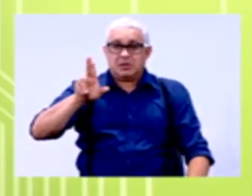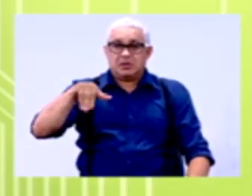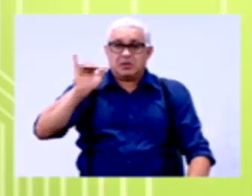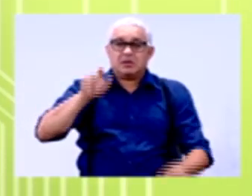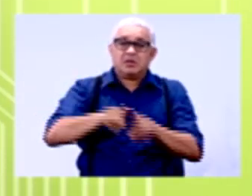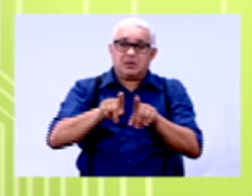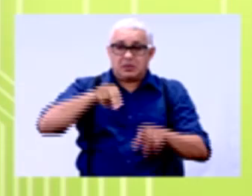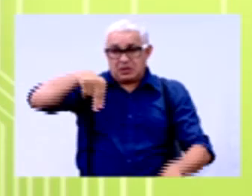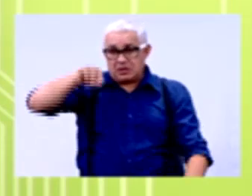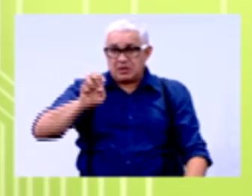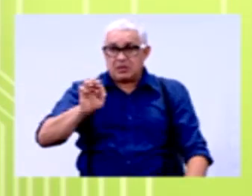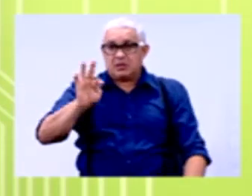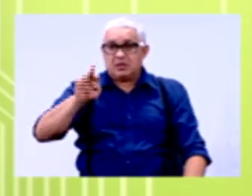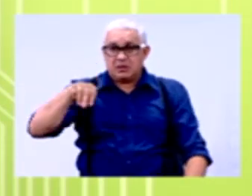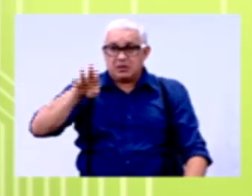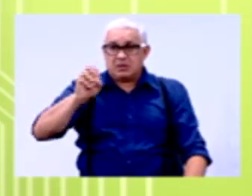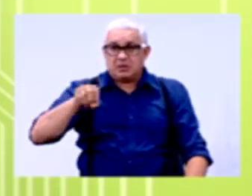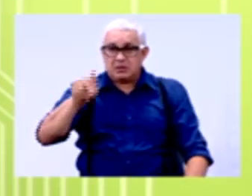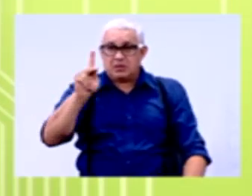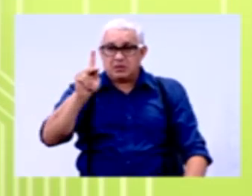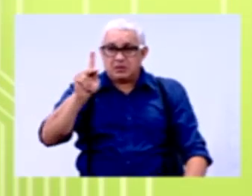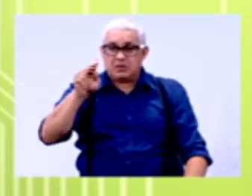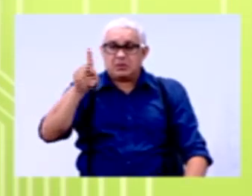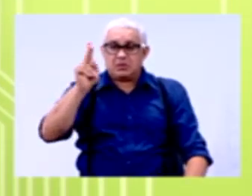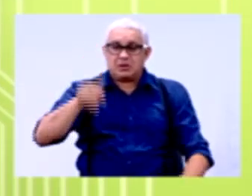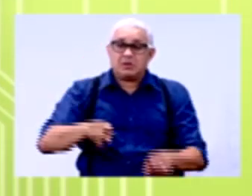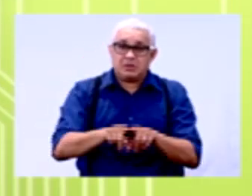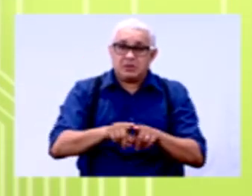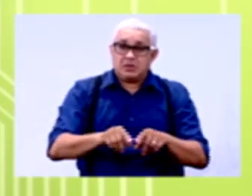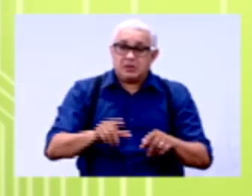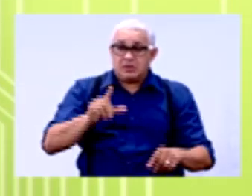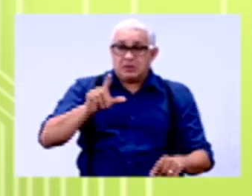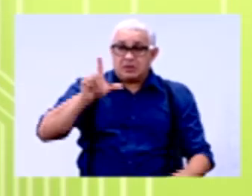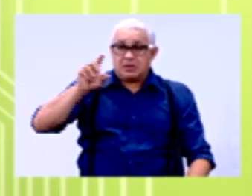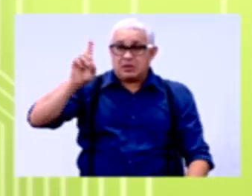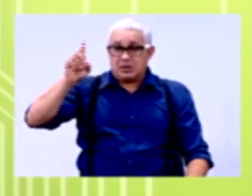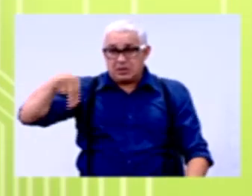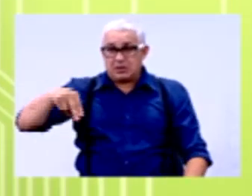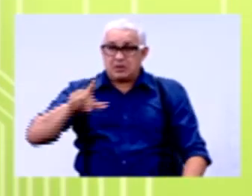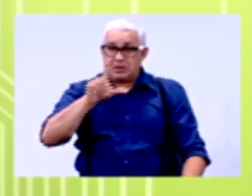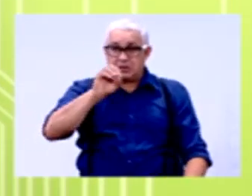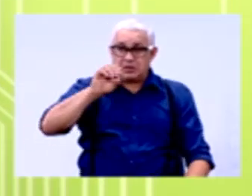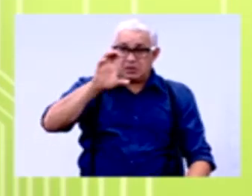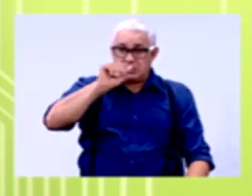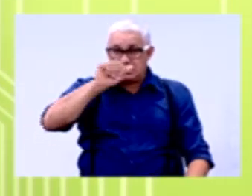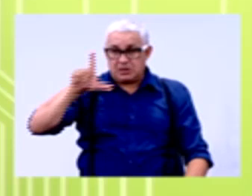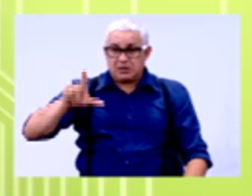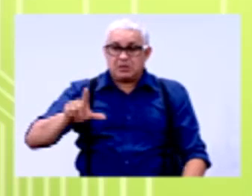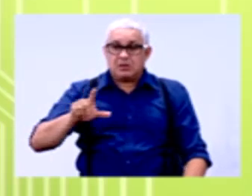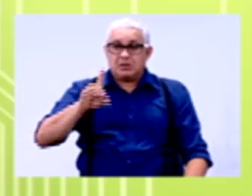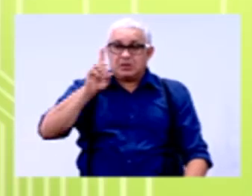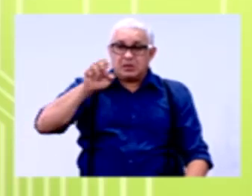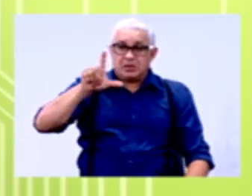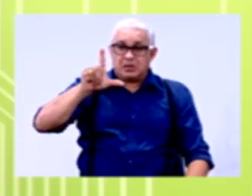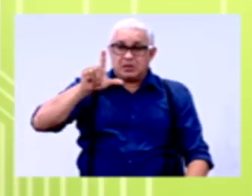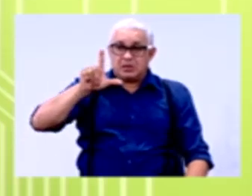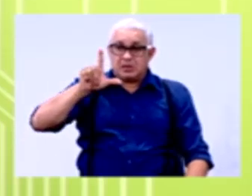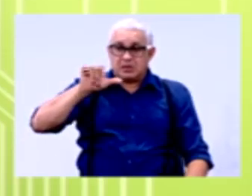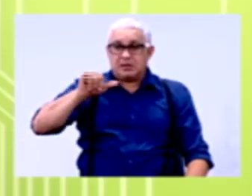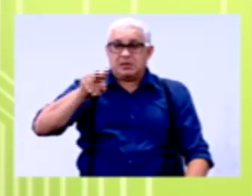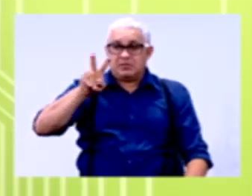né? E LDN, Local Delivery Network, né? Então, conteúdo entregue